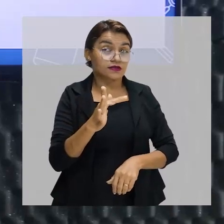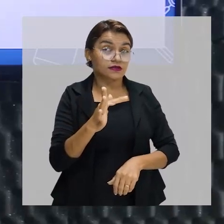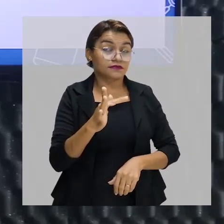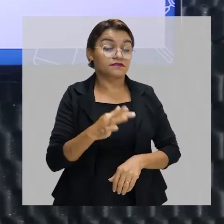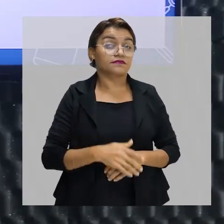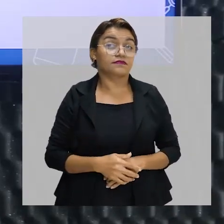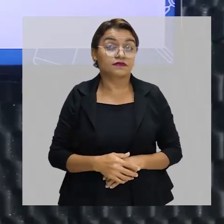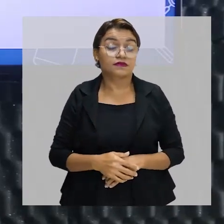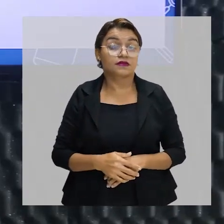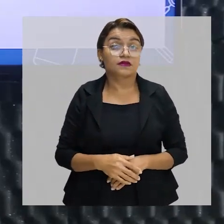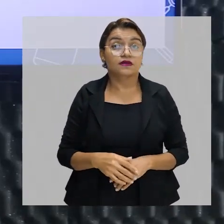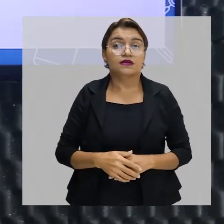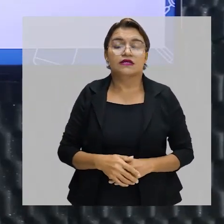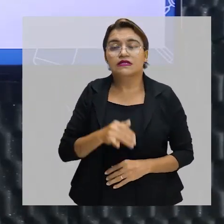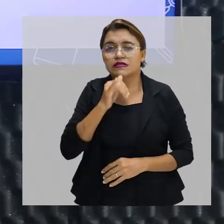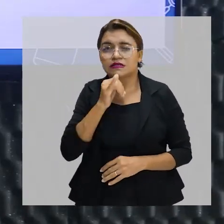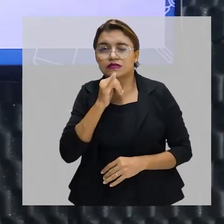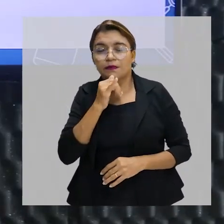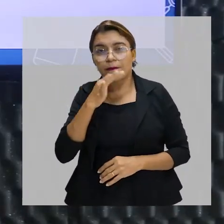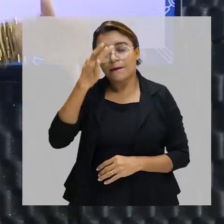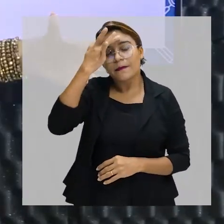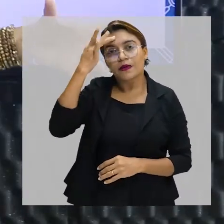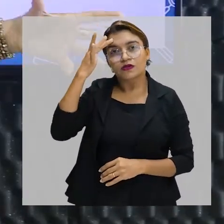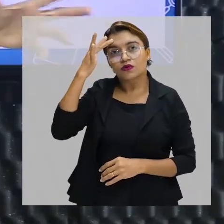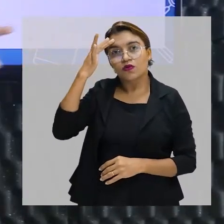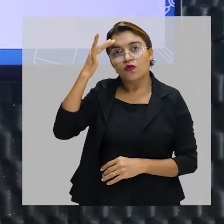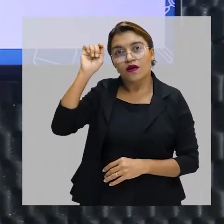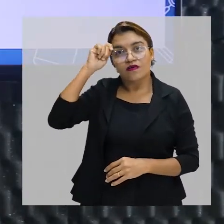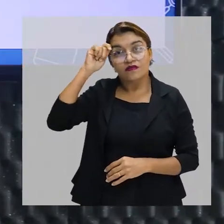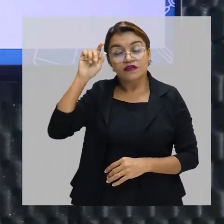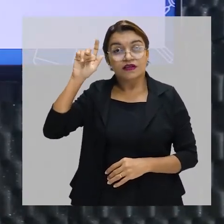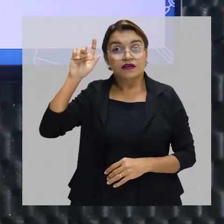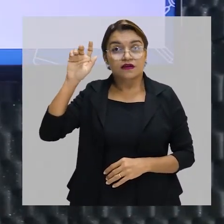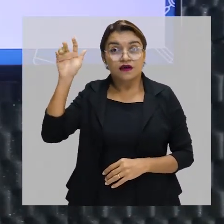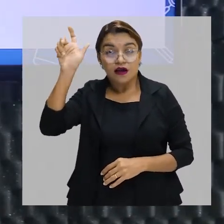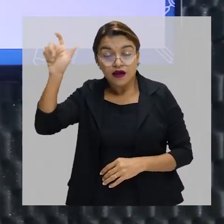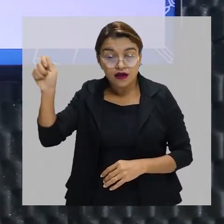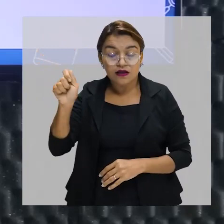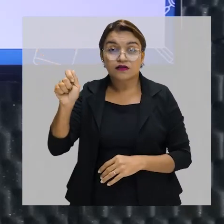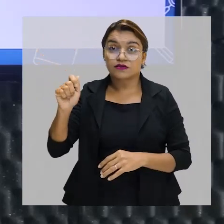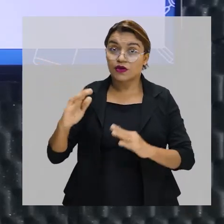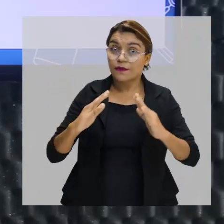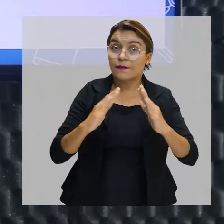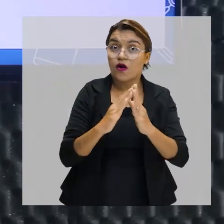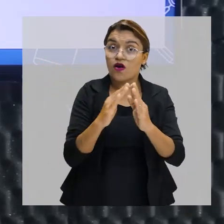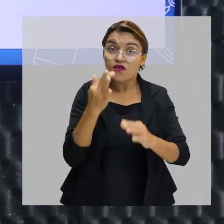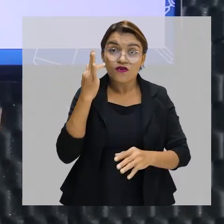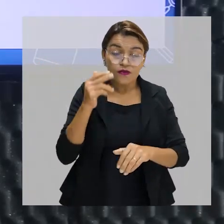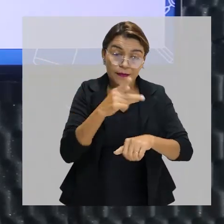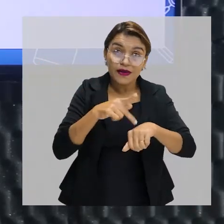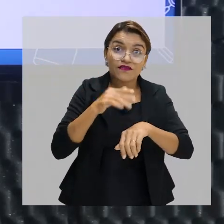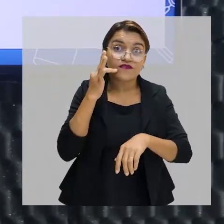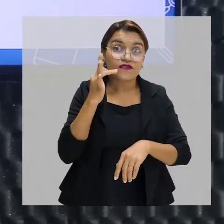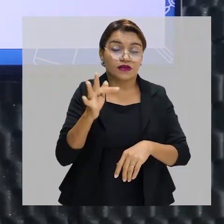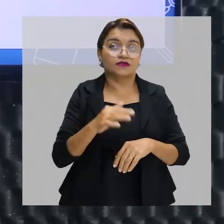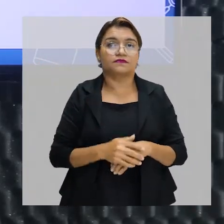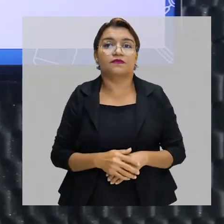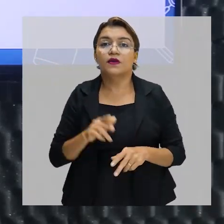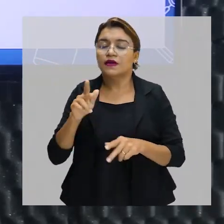inclusive pessoas africanas que vivem lá na França, tá bom? Populações